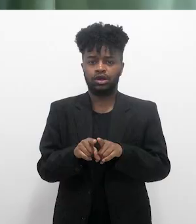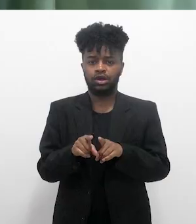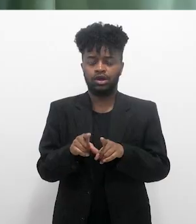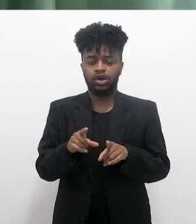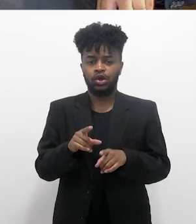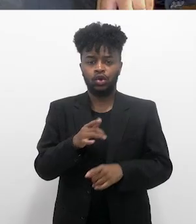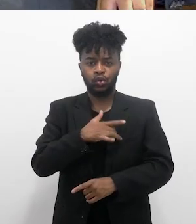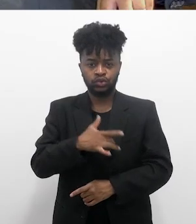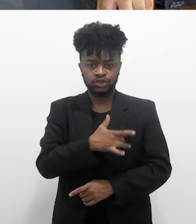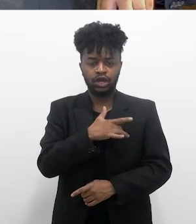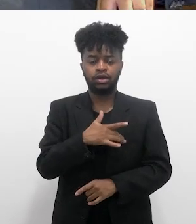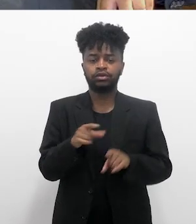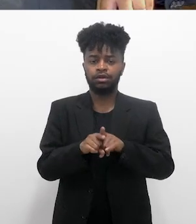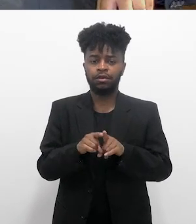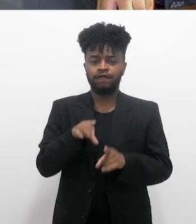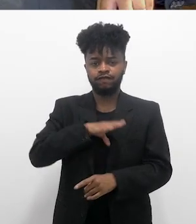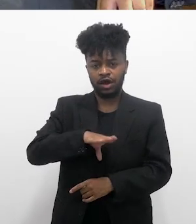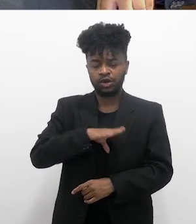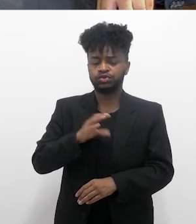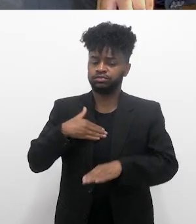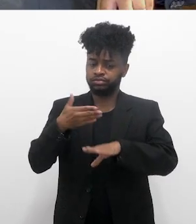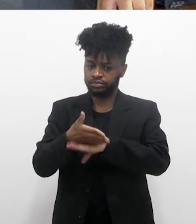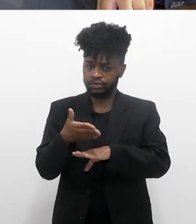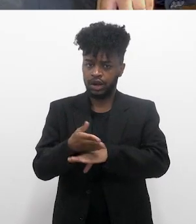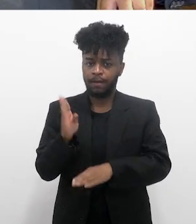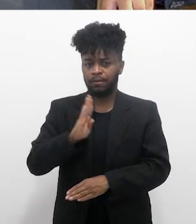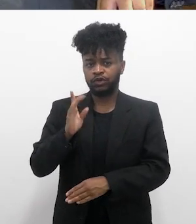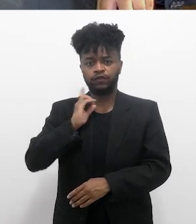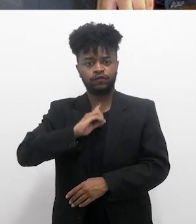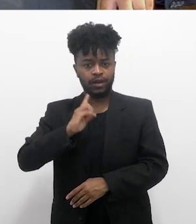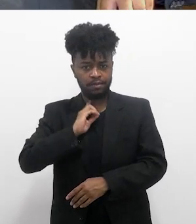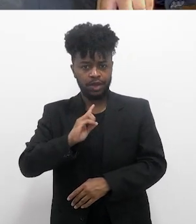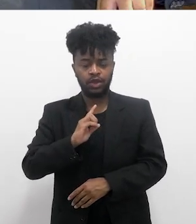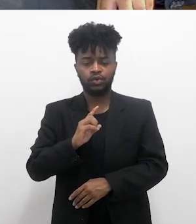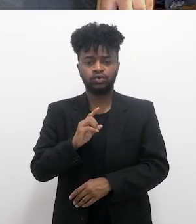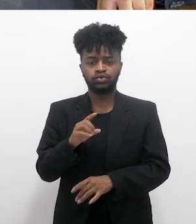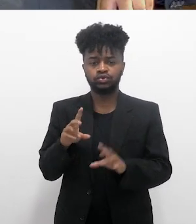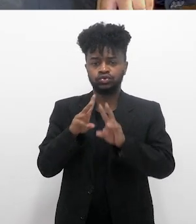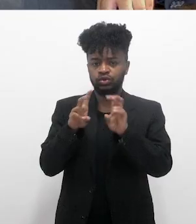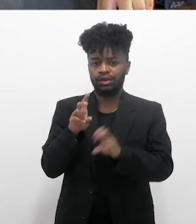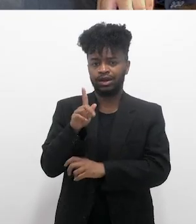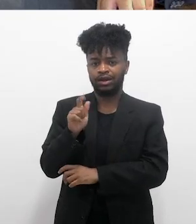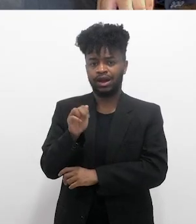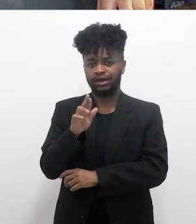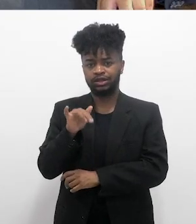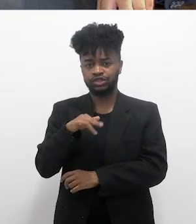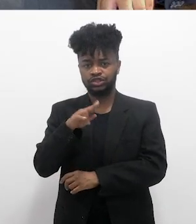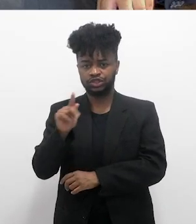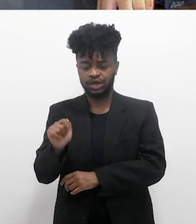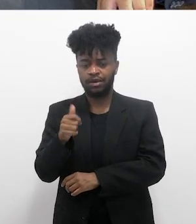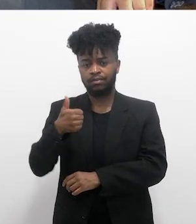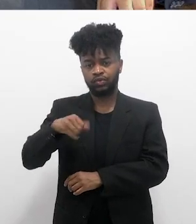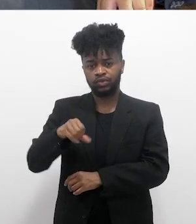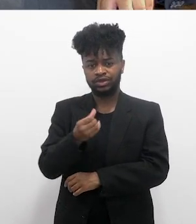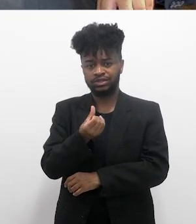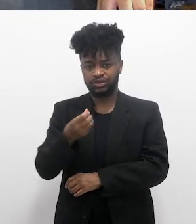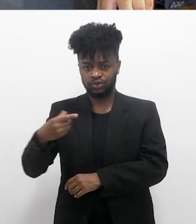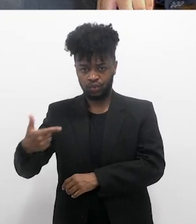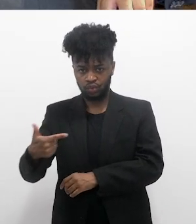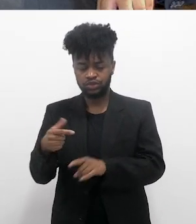e Vasco, aquela final... Botafogo e Flamengo do Garrincha em 62, Fla-Flu de